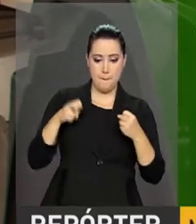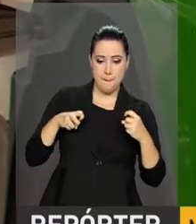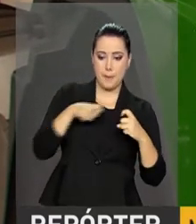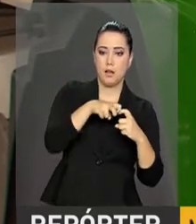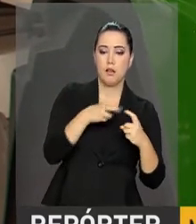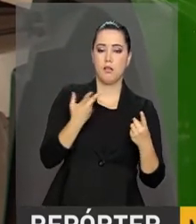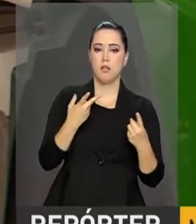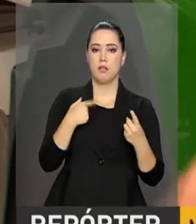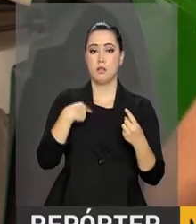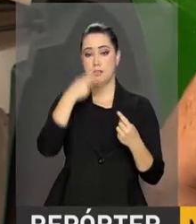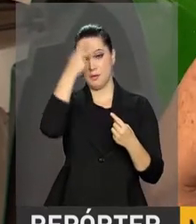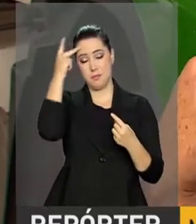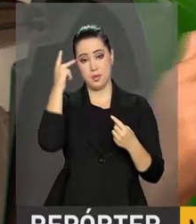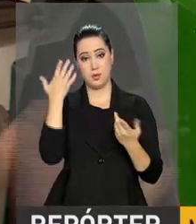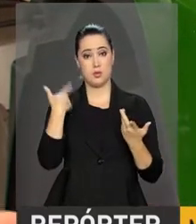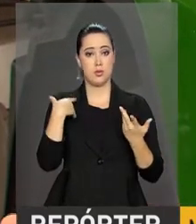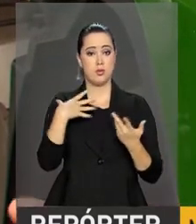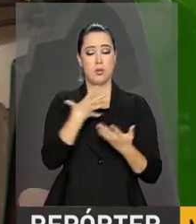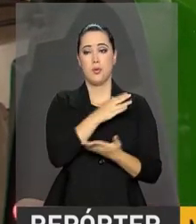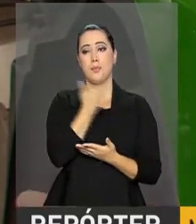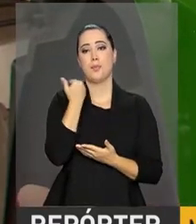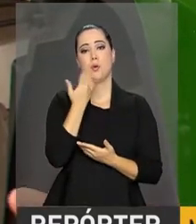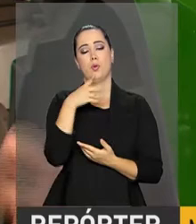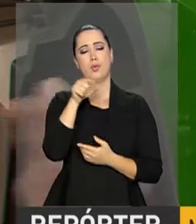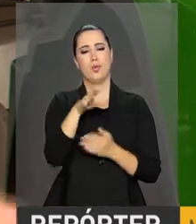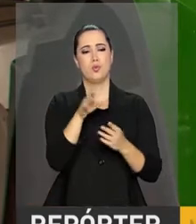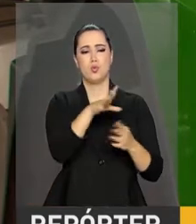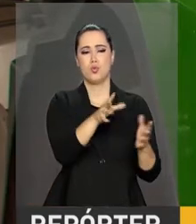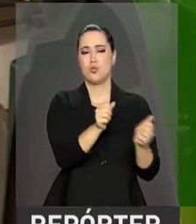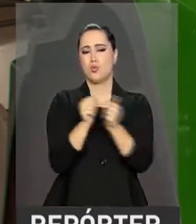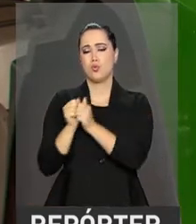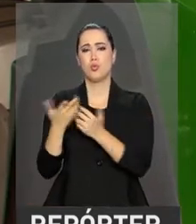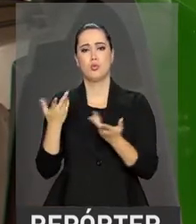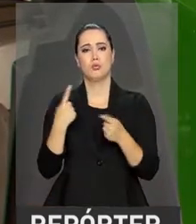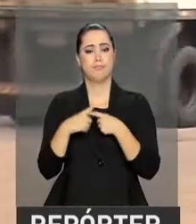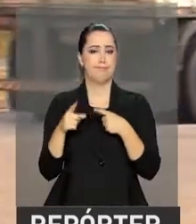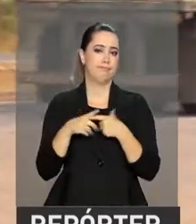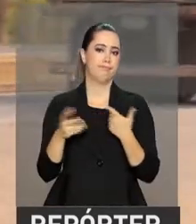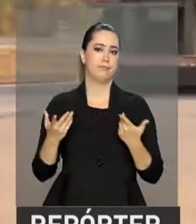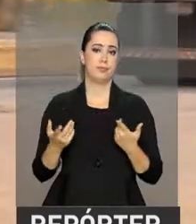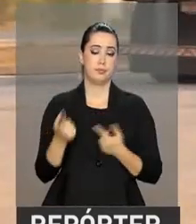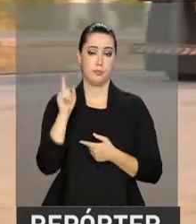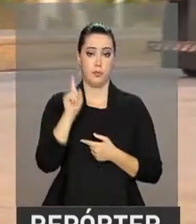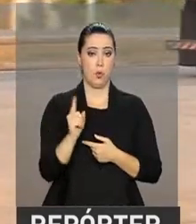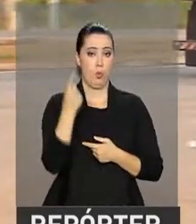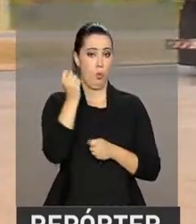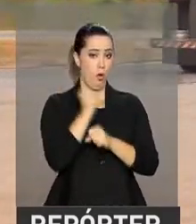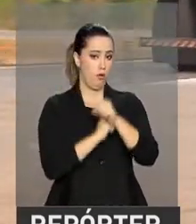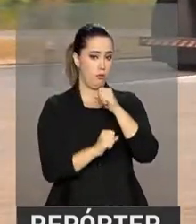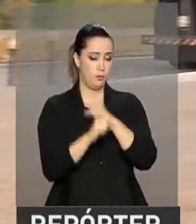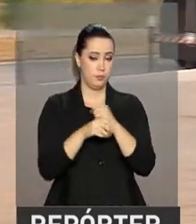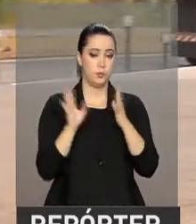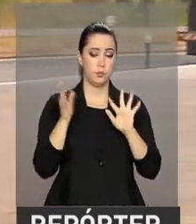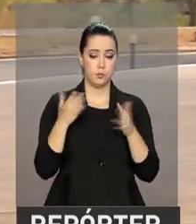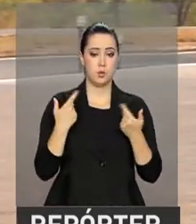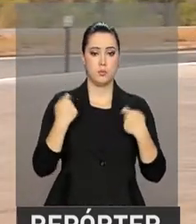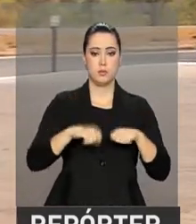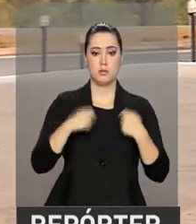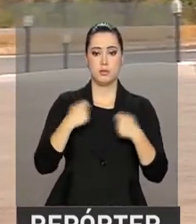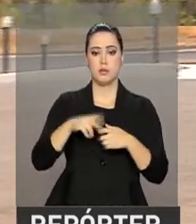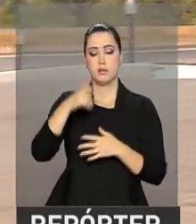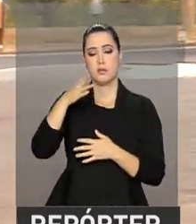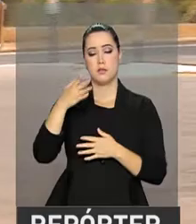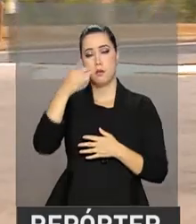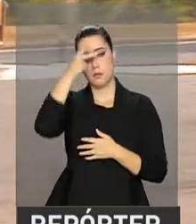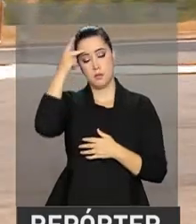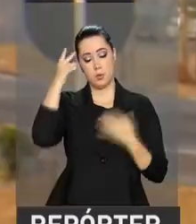jogado ele vai levar pessoas inocentes junto também na tragédia quando acontecem há cerca de um ano começou a valer a exigência para que